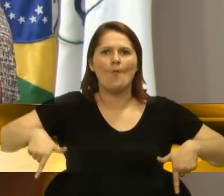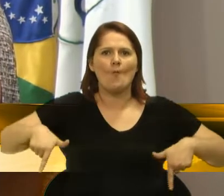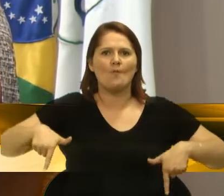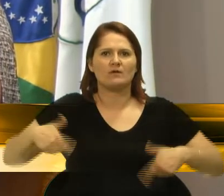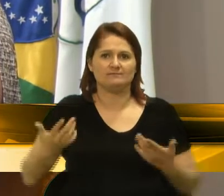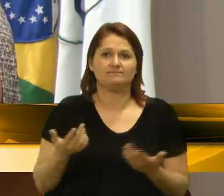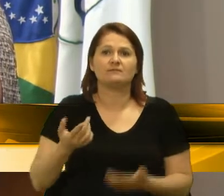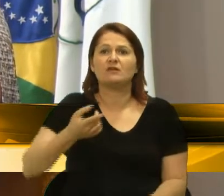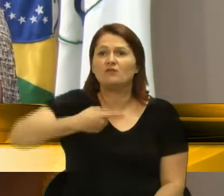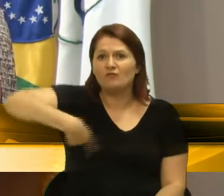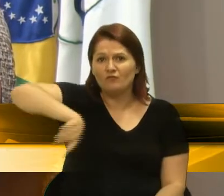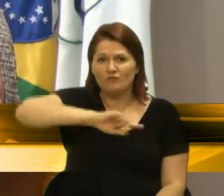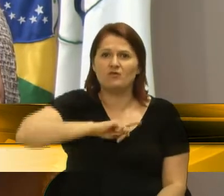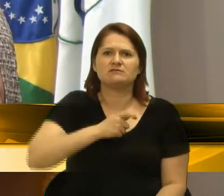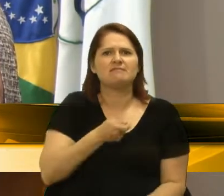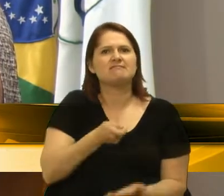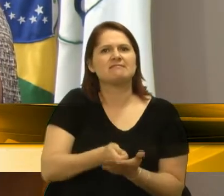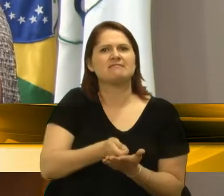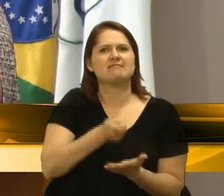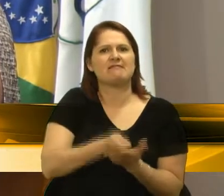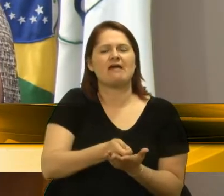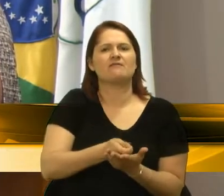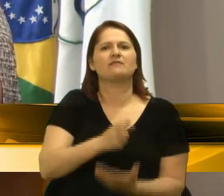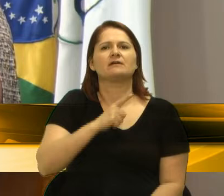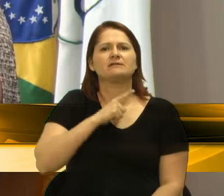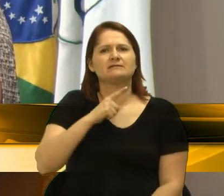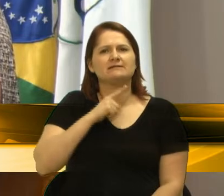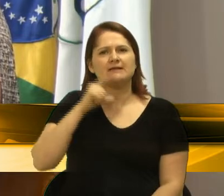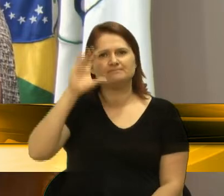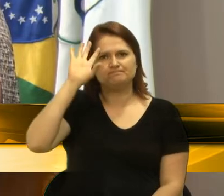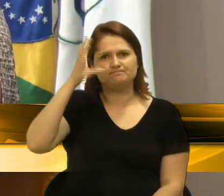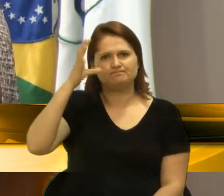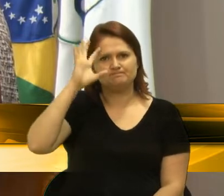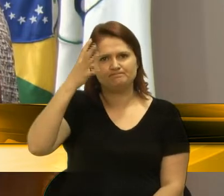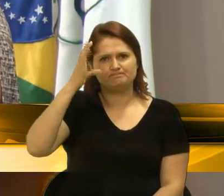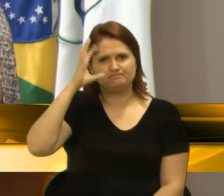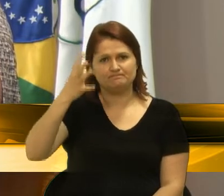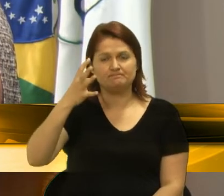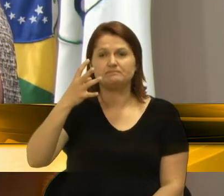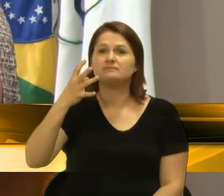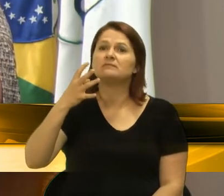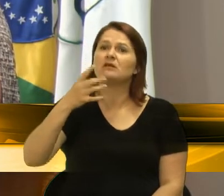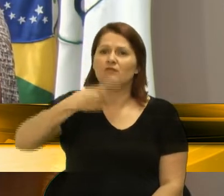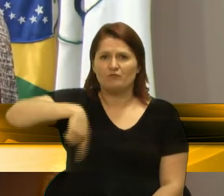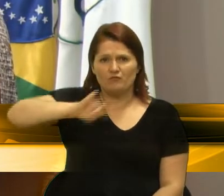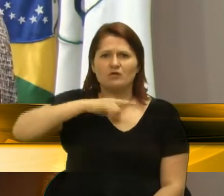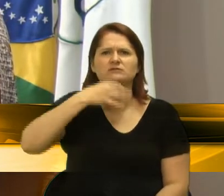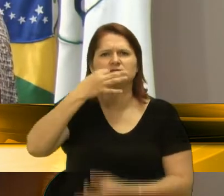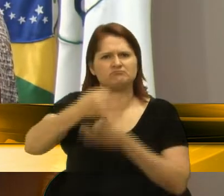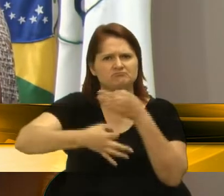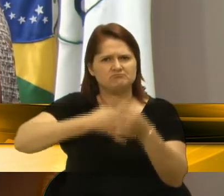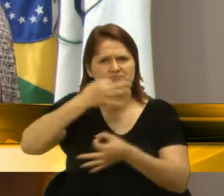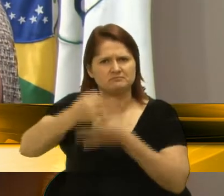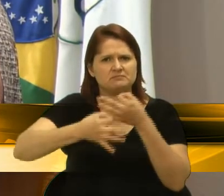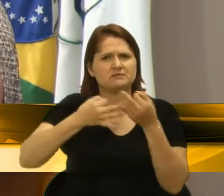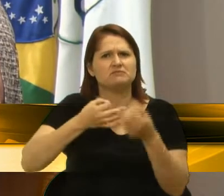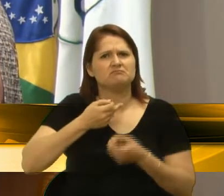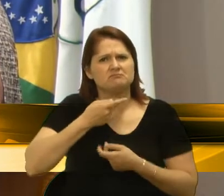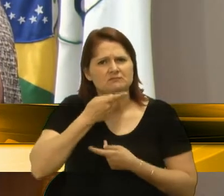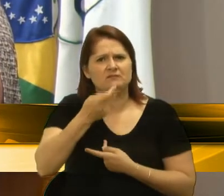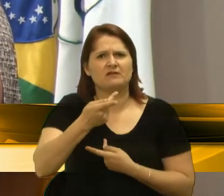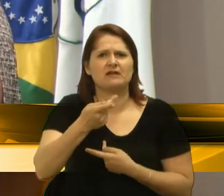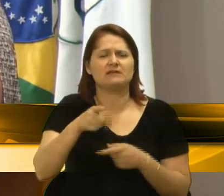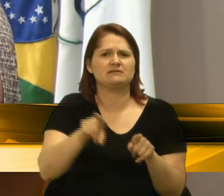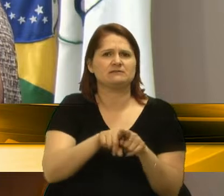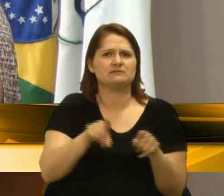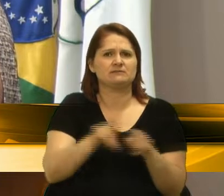e devem basear todas as suas decisões, suas manifestações, na leitura